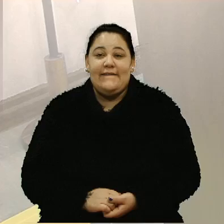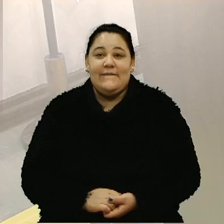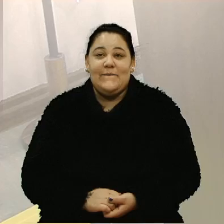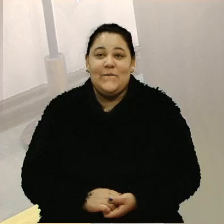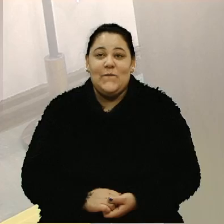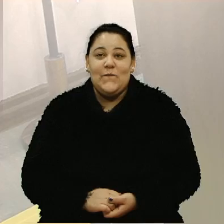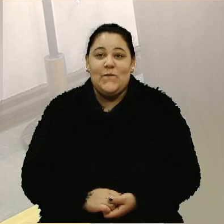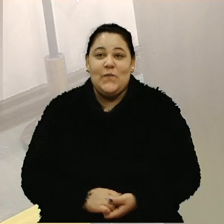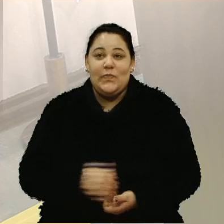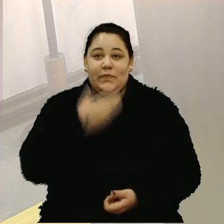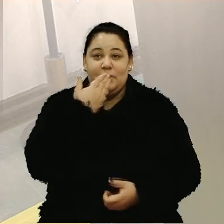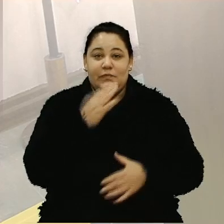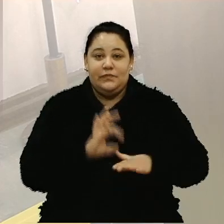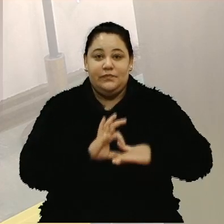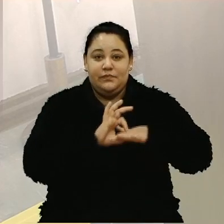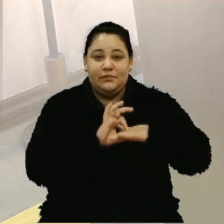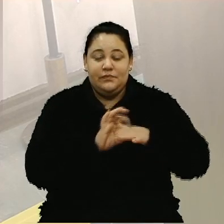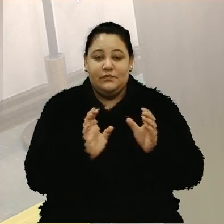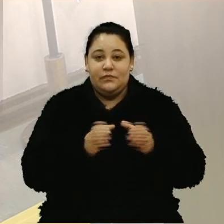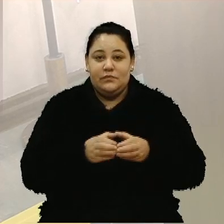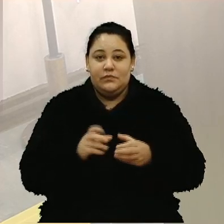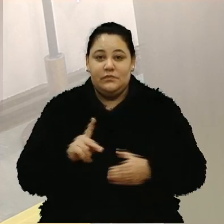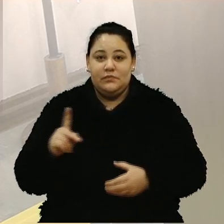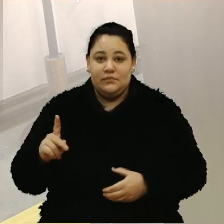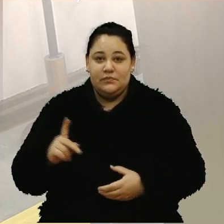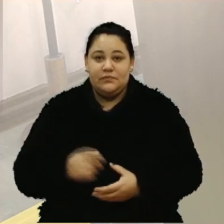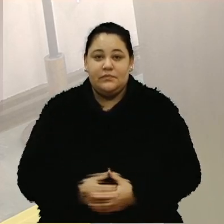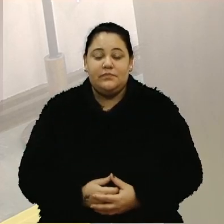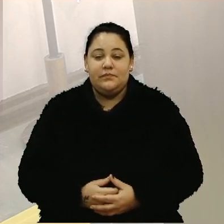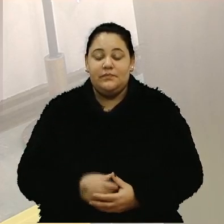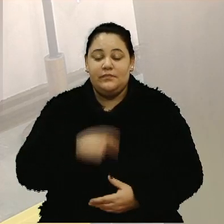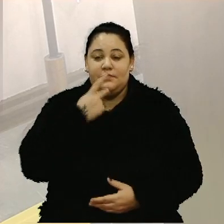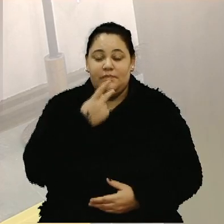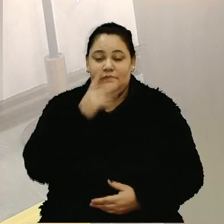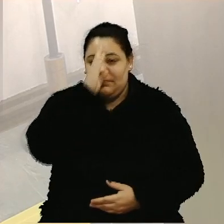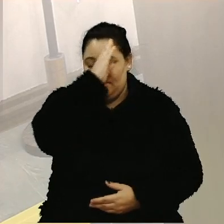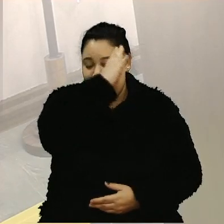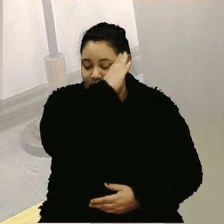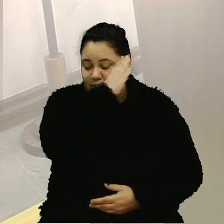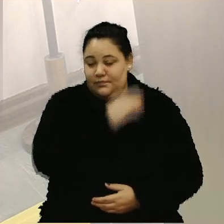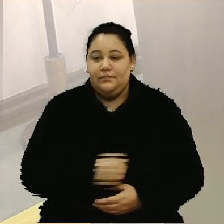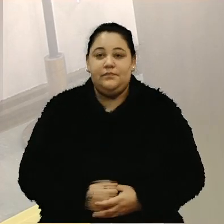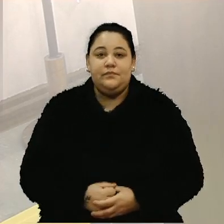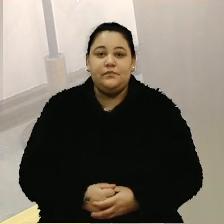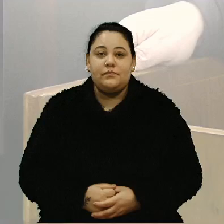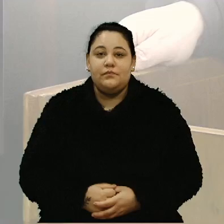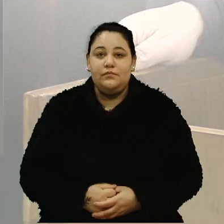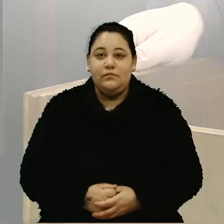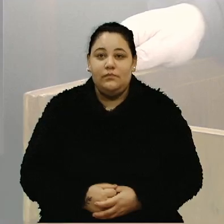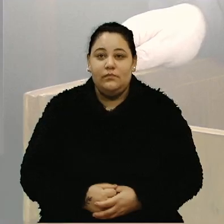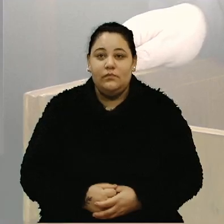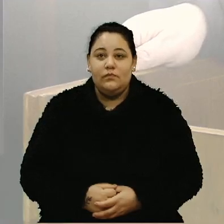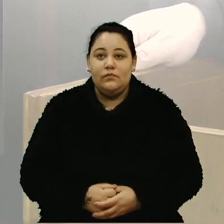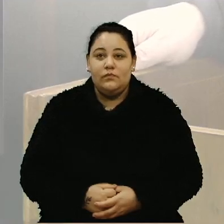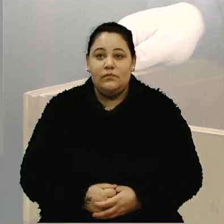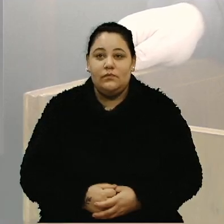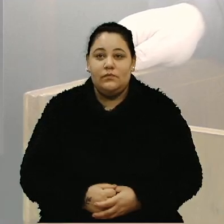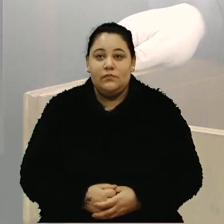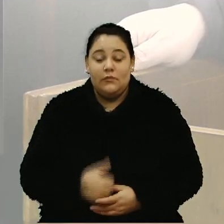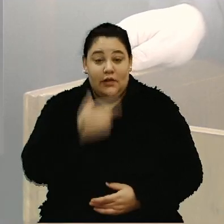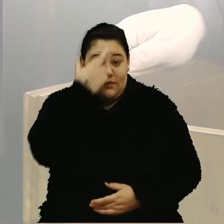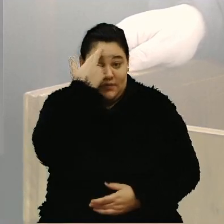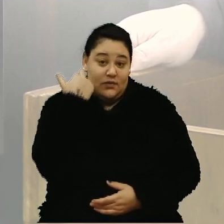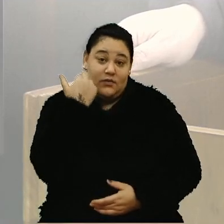Declaração de líder, bancada do PP, com a palavra o vereador Adriano Bressan. Pois é, vereador Rafael. Eu até